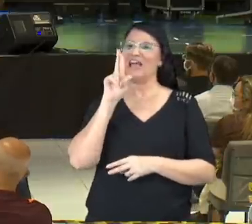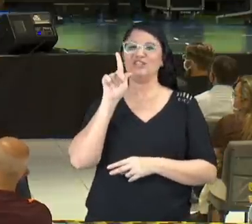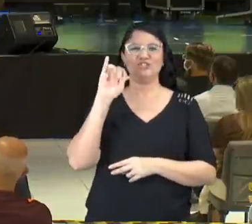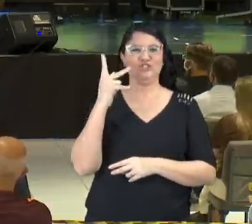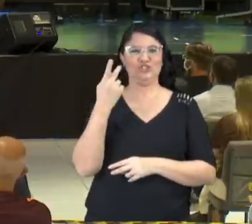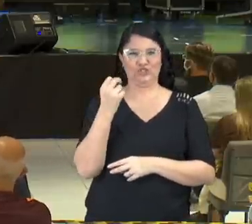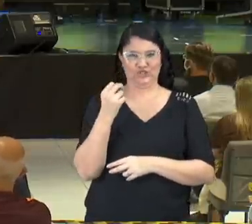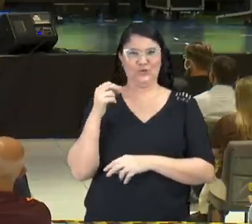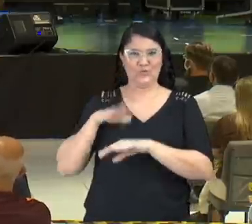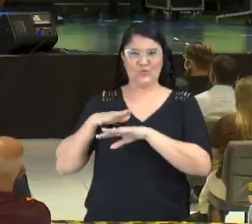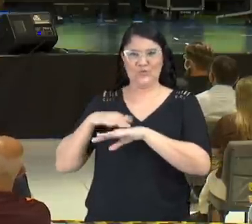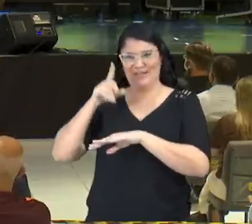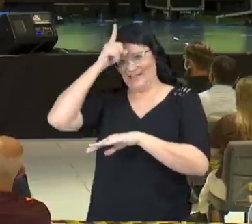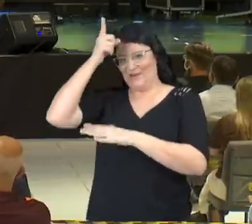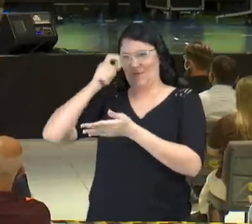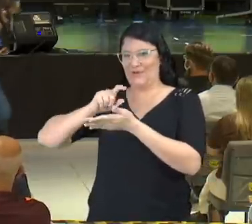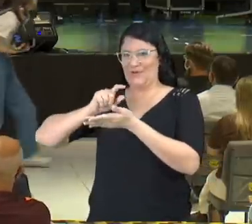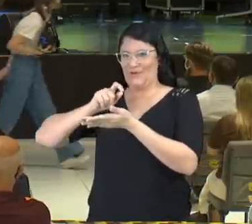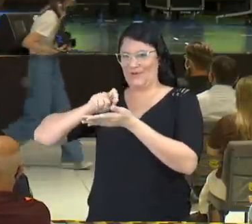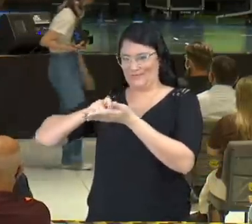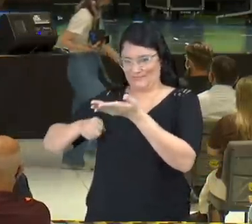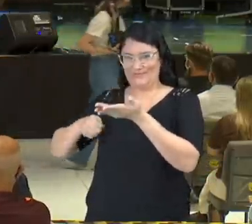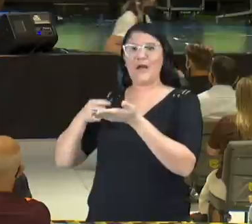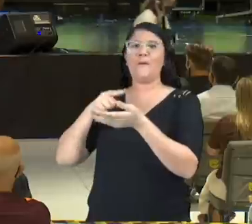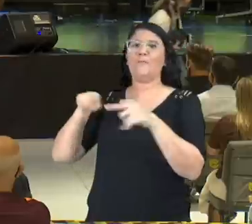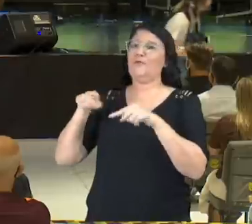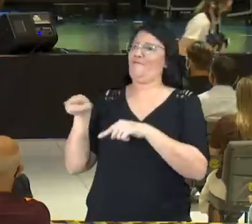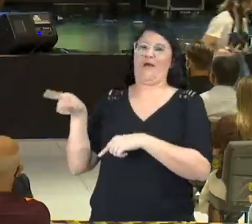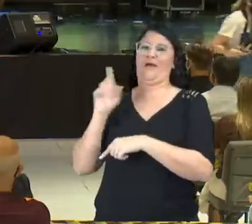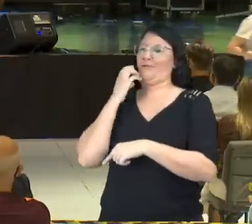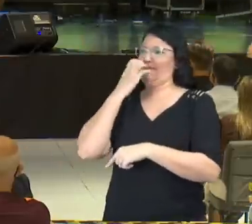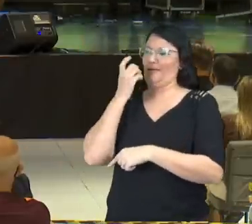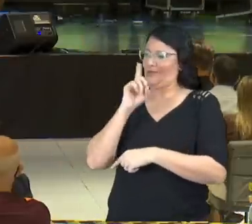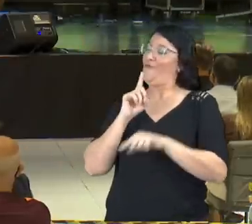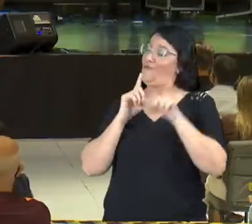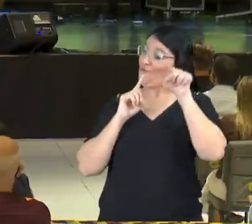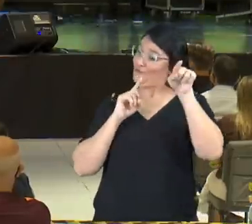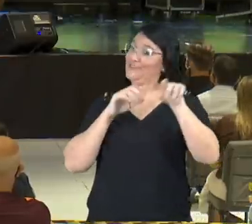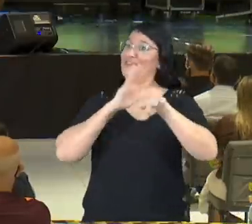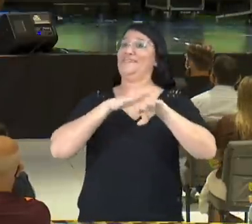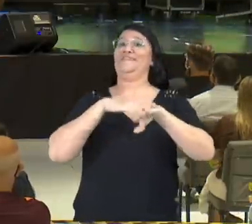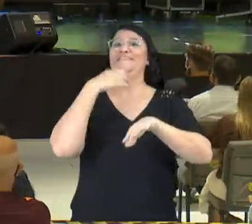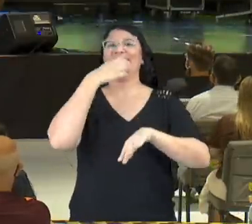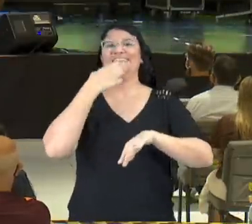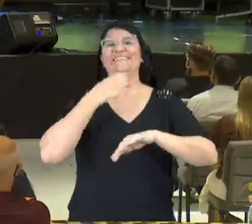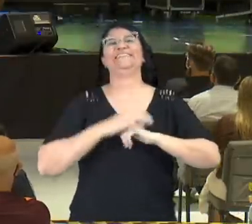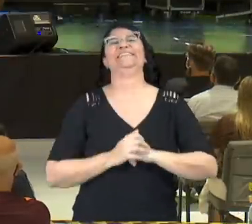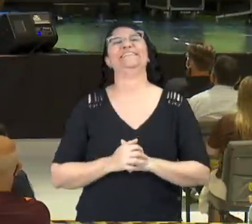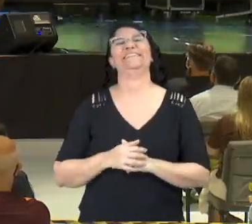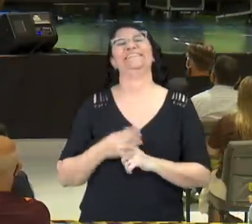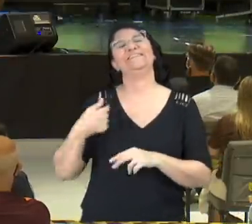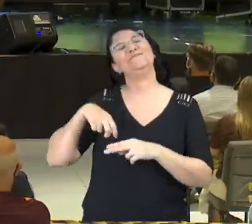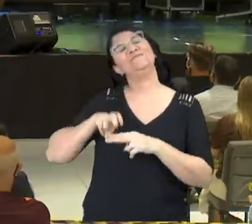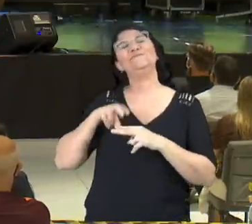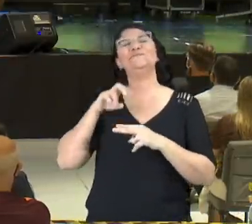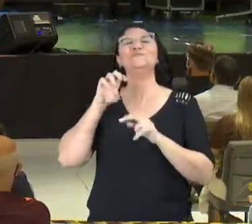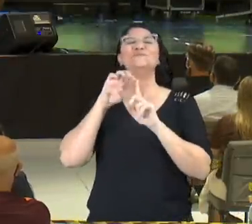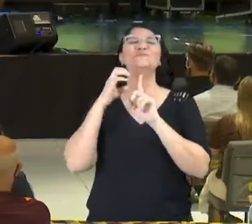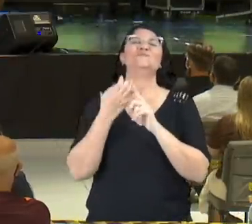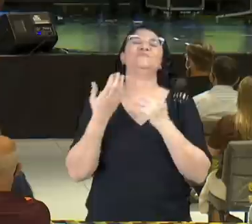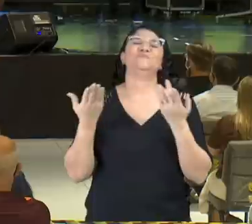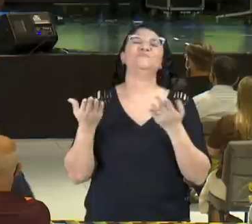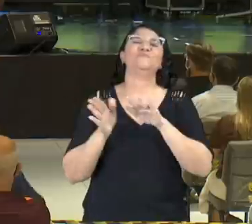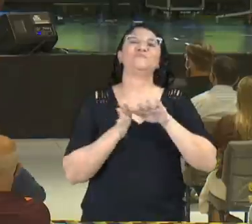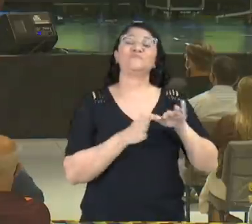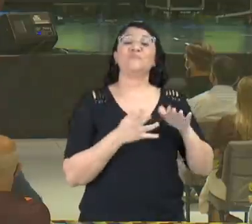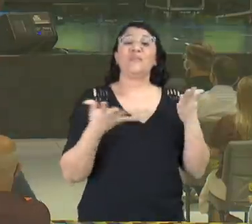Deus. Você vai cantar hoje, você está no serviço hoje. Então, eu quero... A gente vai louvar ao Senhor com essa canção. Quero agora